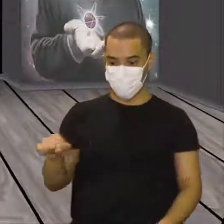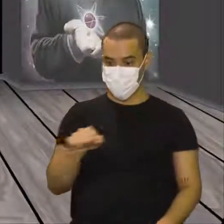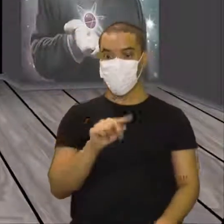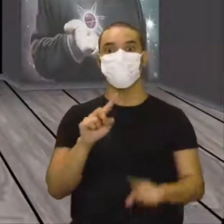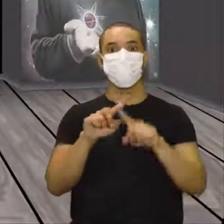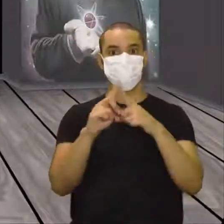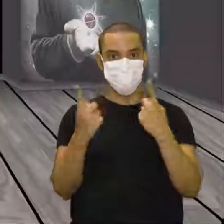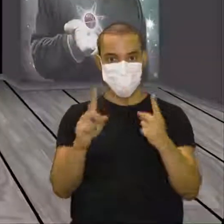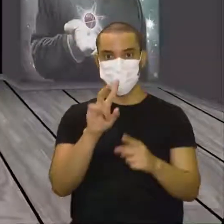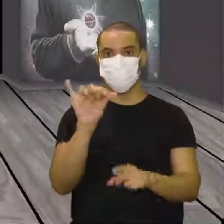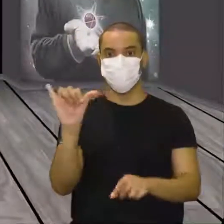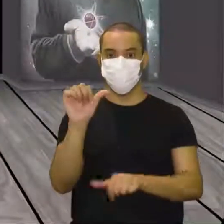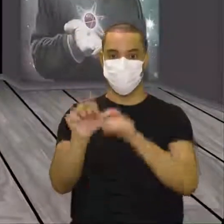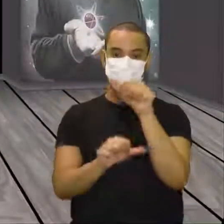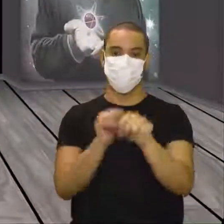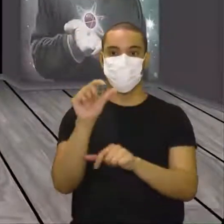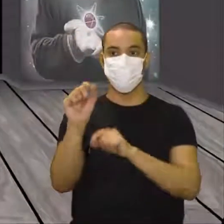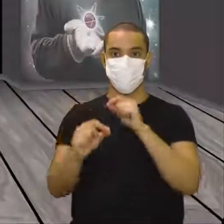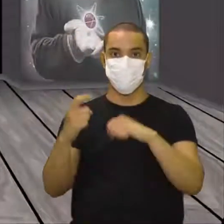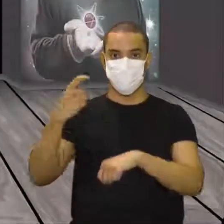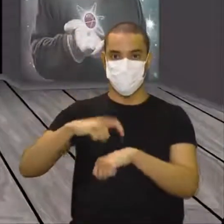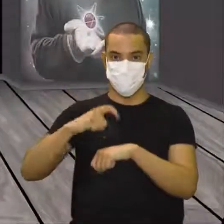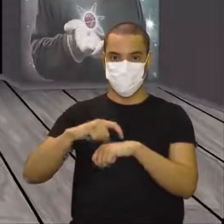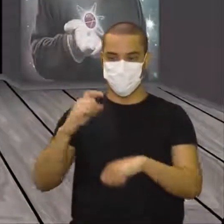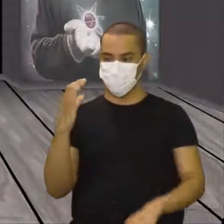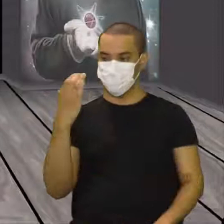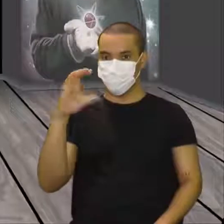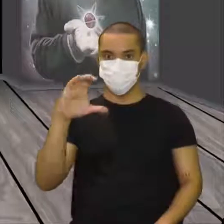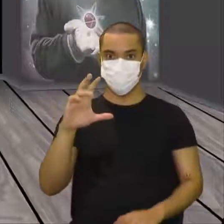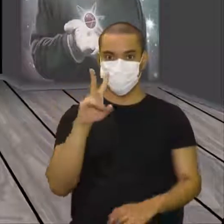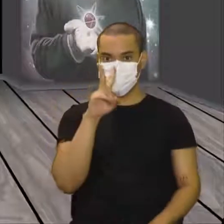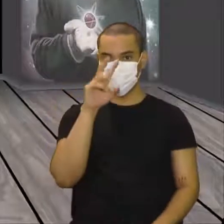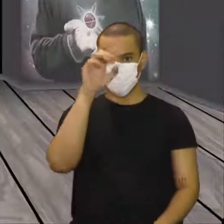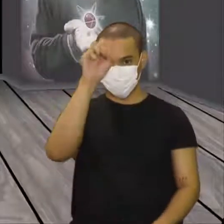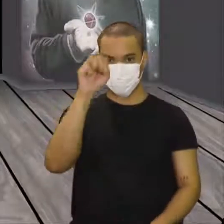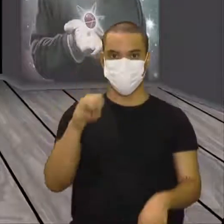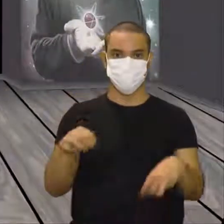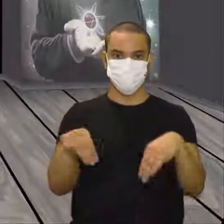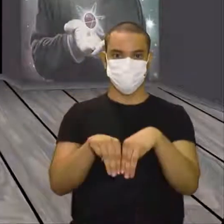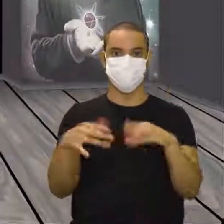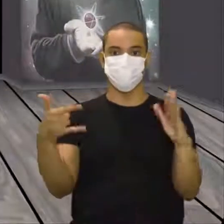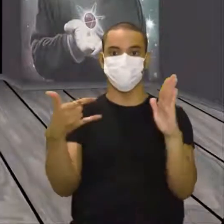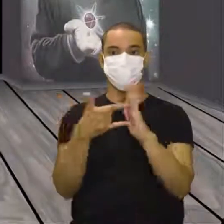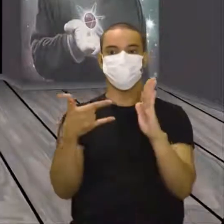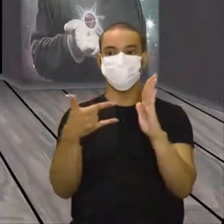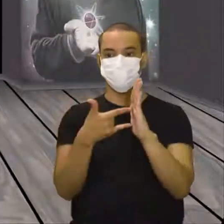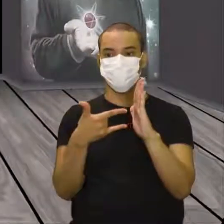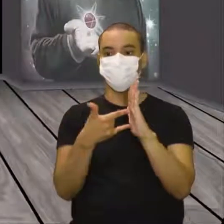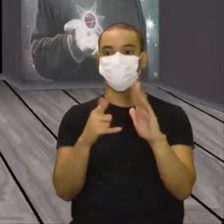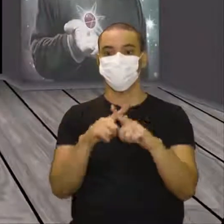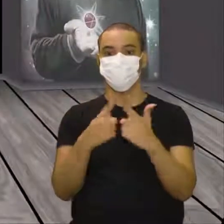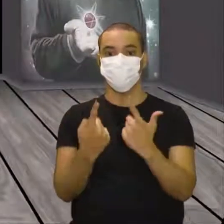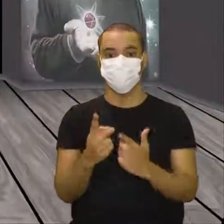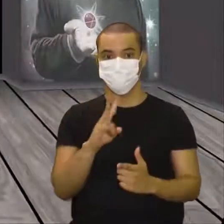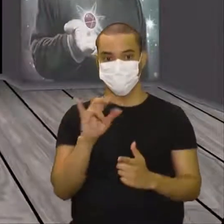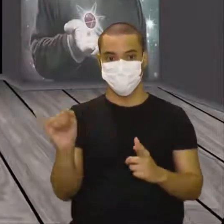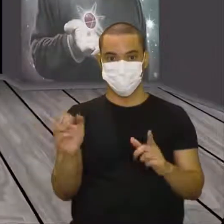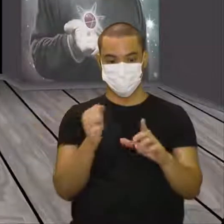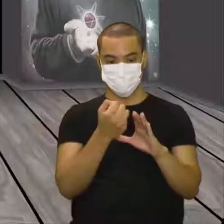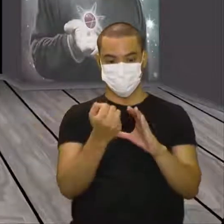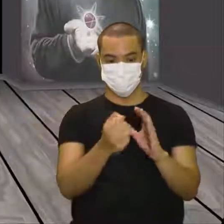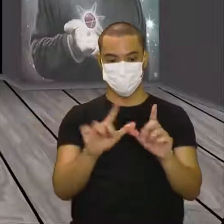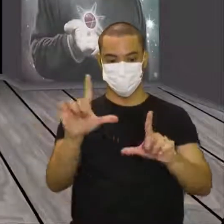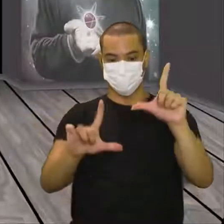Vai mudar na hora de representar a força magnética. Beleza. Só que o que que acontece? Campo magnético saindo da tela e a